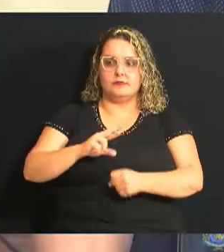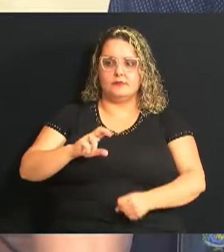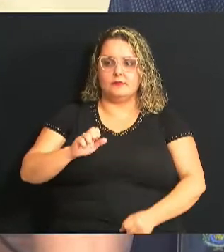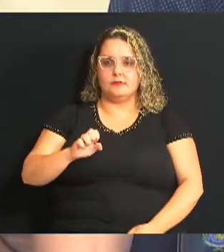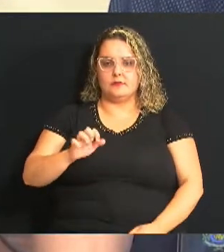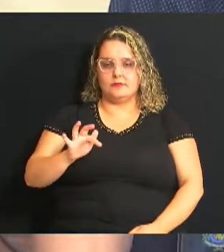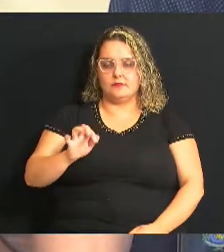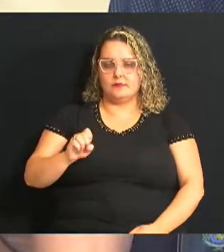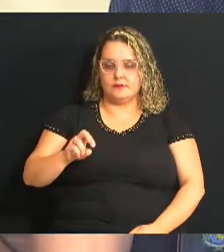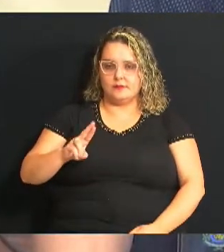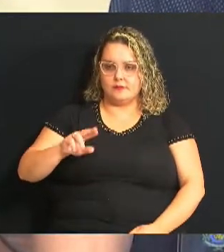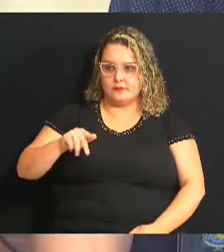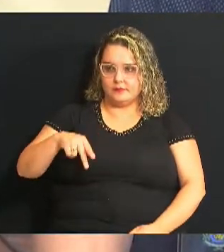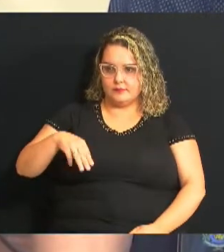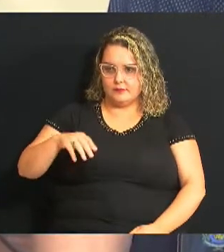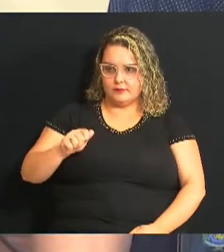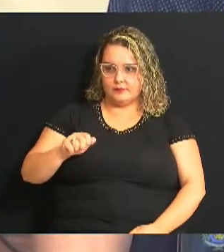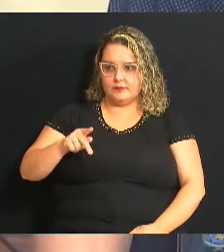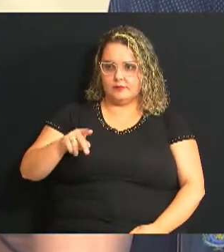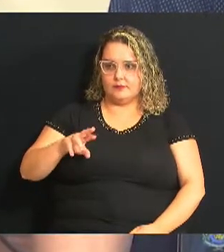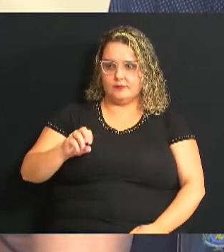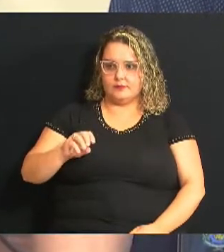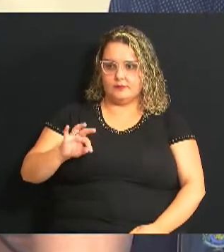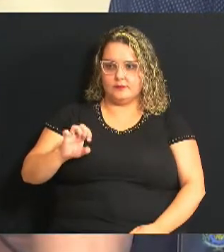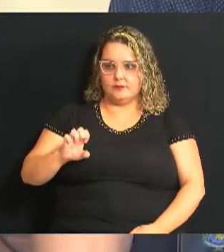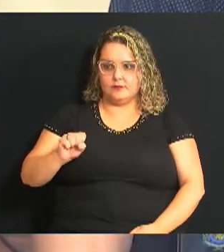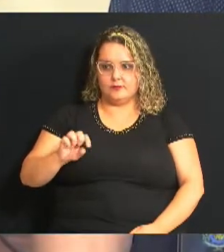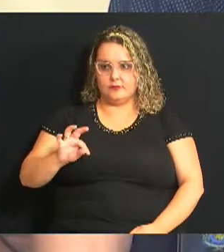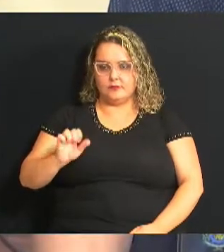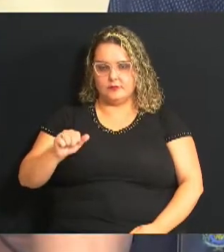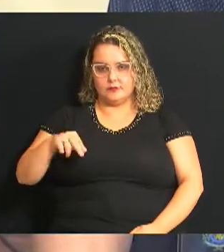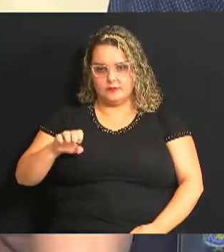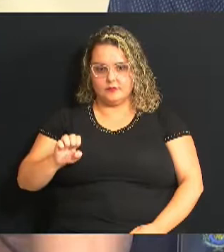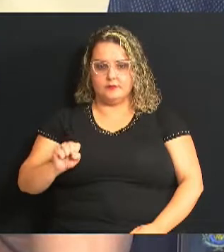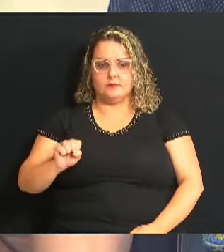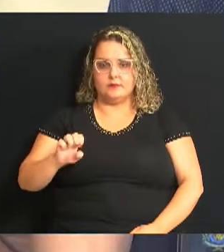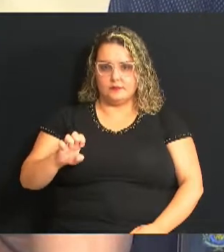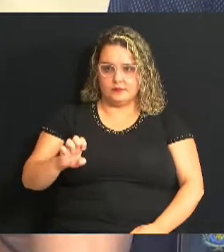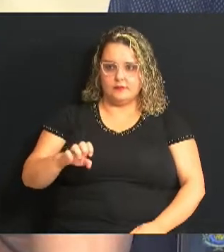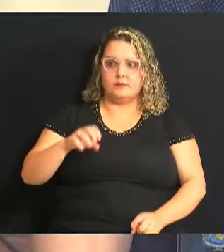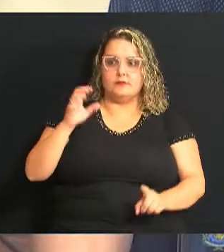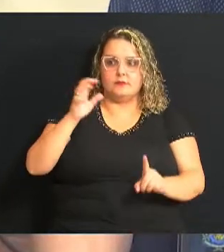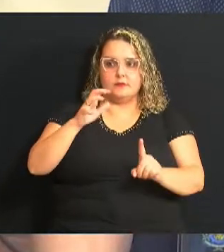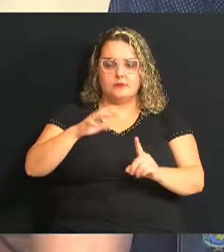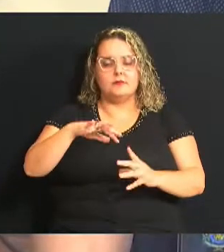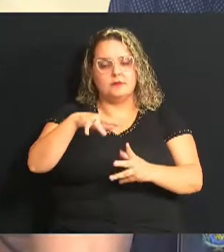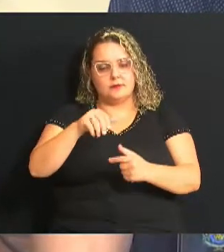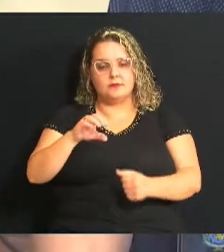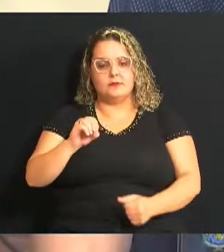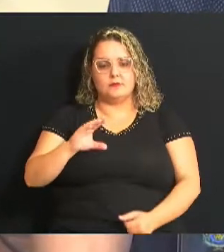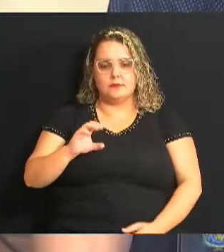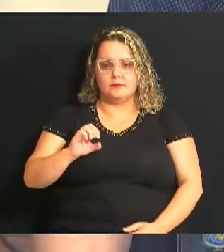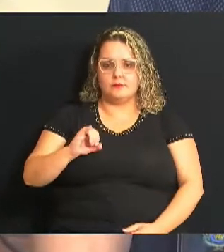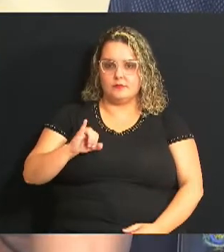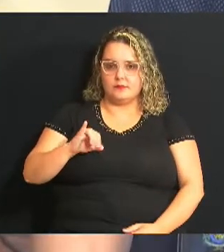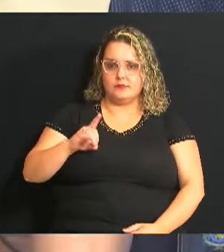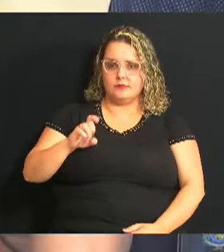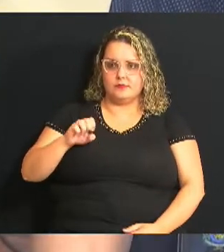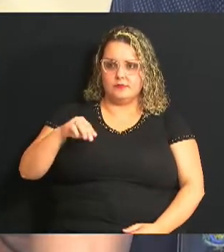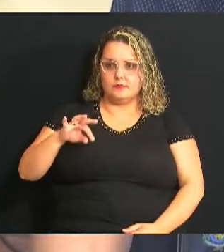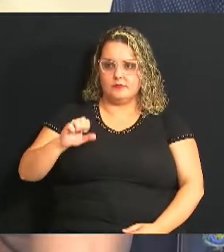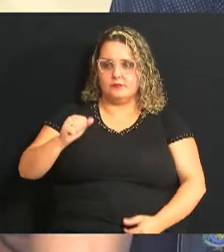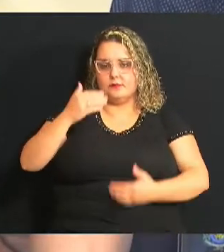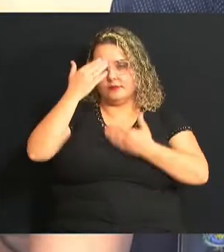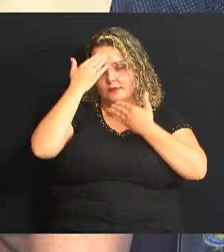o movimento que mais impactou a nossa construção de mundo ocidental. Muitíssimo obrigado a todos os presentes.